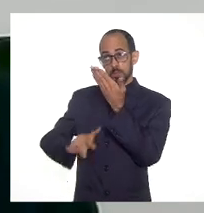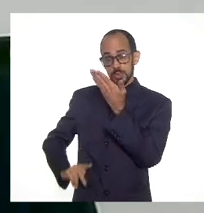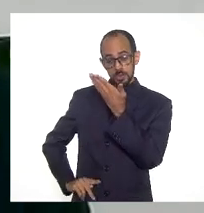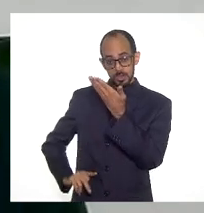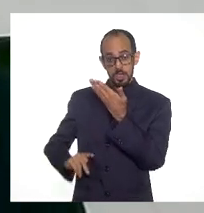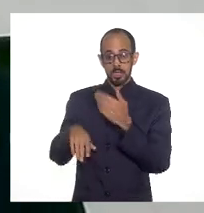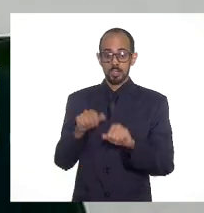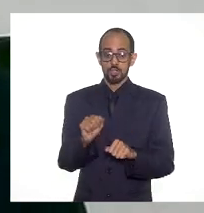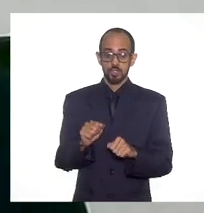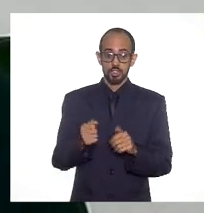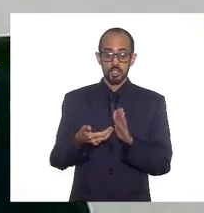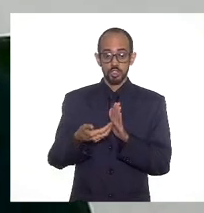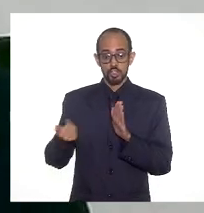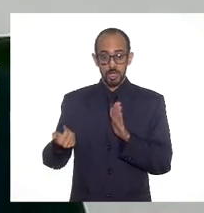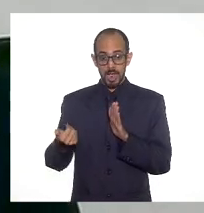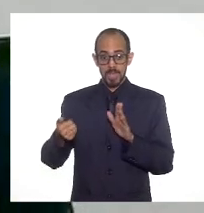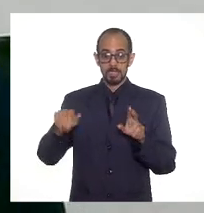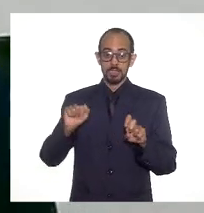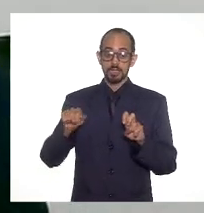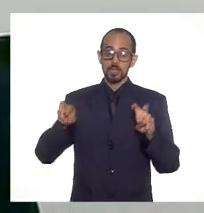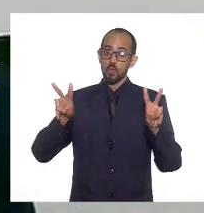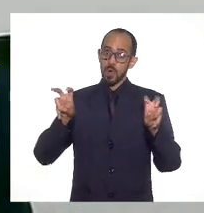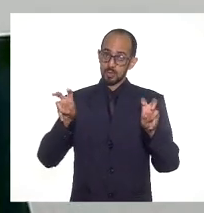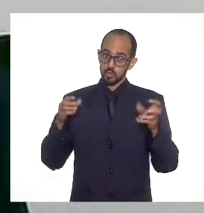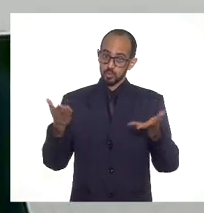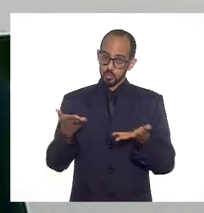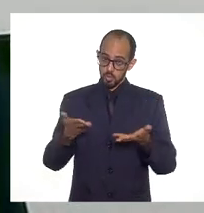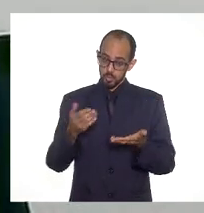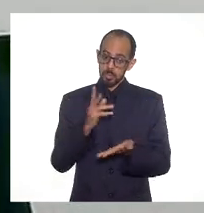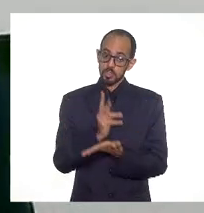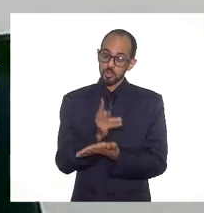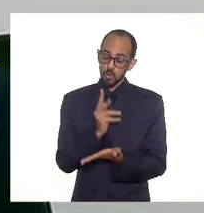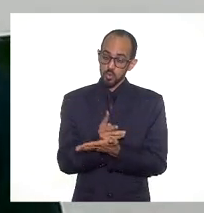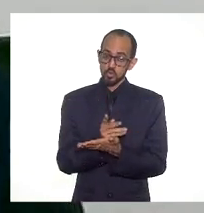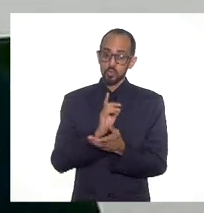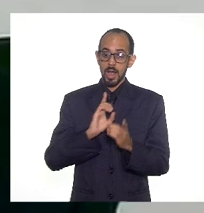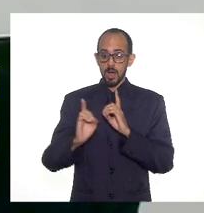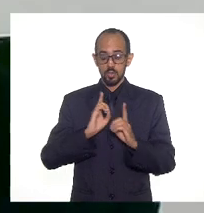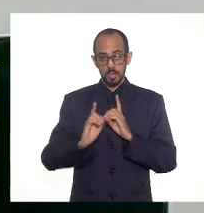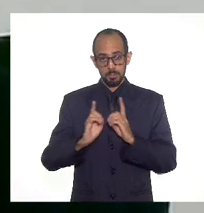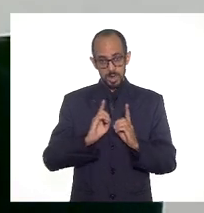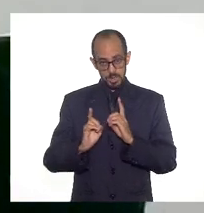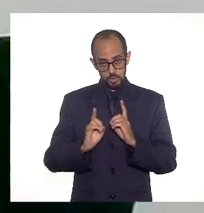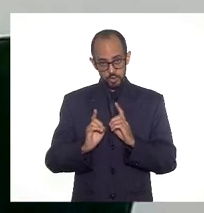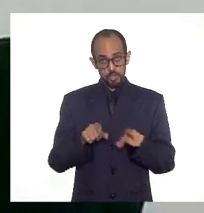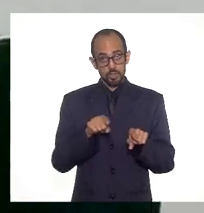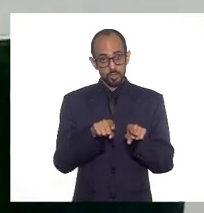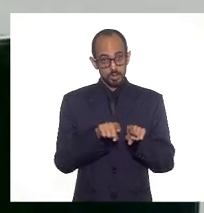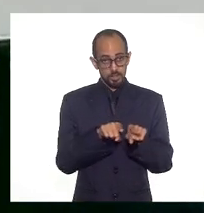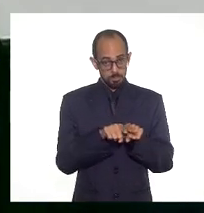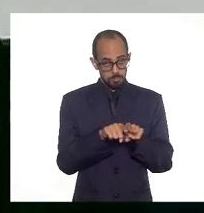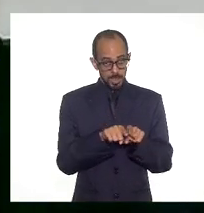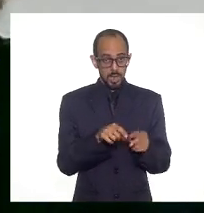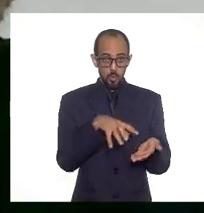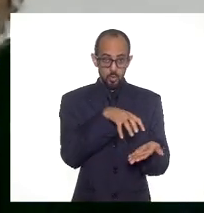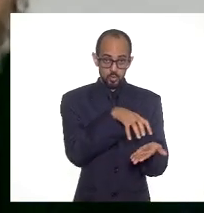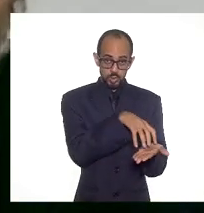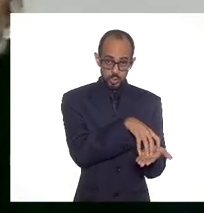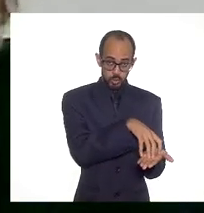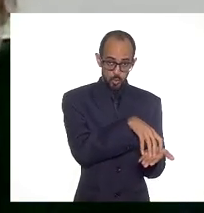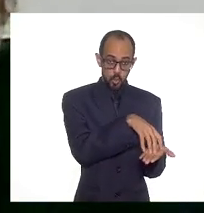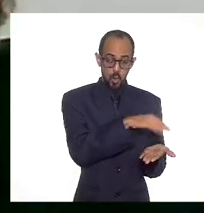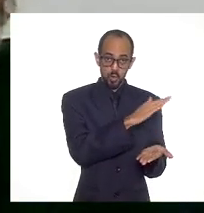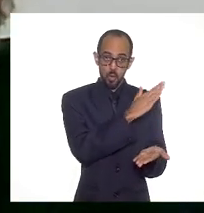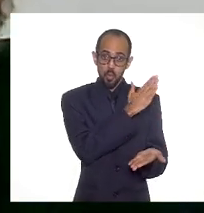exercício, que retirasse o projeto da pauta para a gente continuar o debate e as discussões, tanto com a categoria, com o